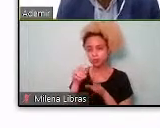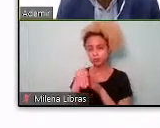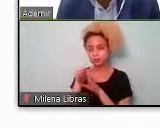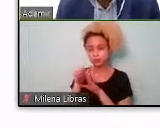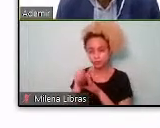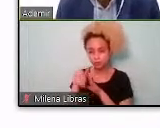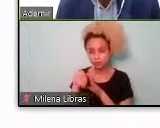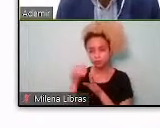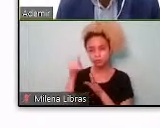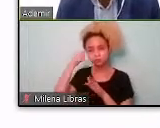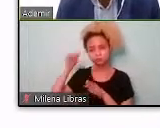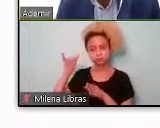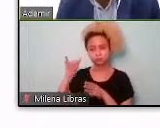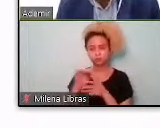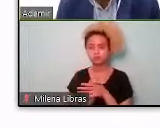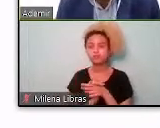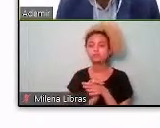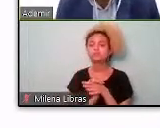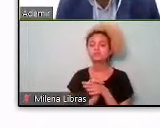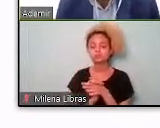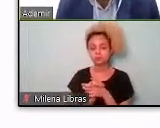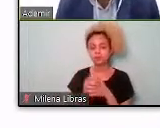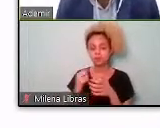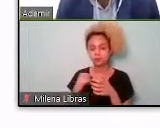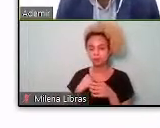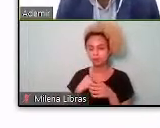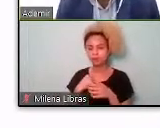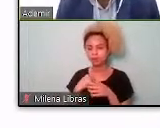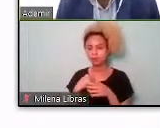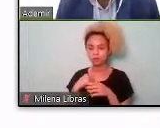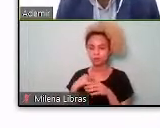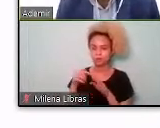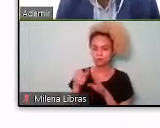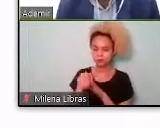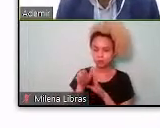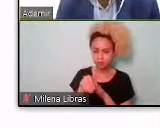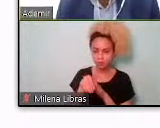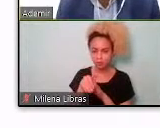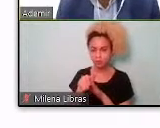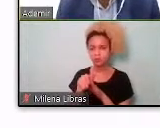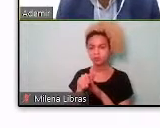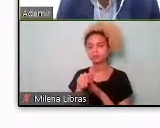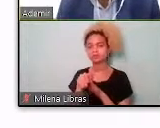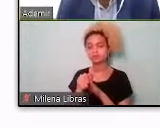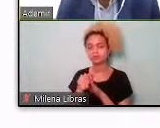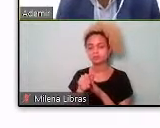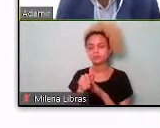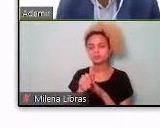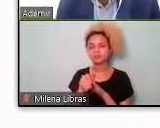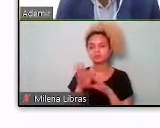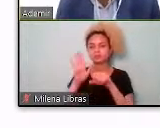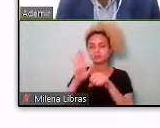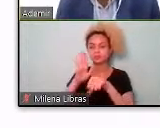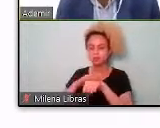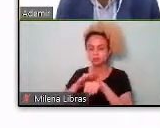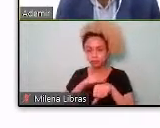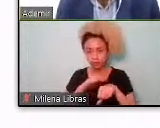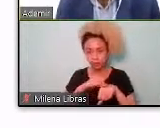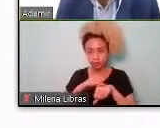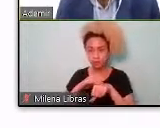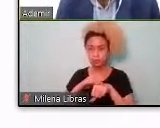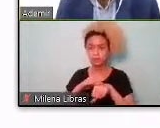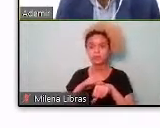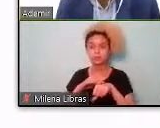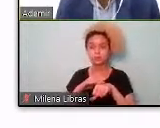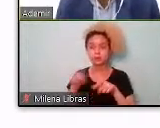preventiva, das quais compreendia a fiscalização dos empreendimentos em construção, empreendimentos